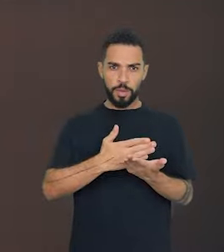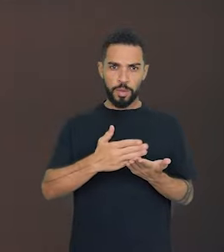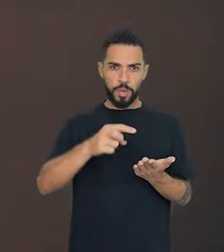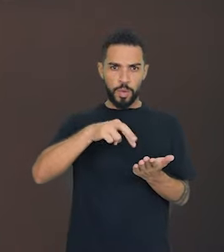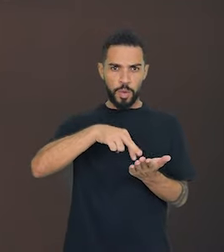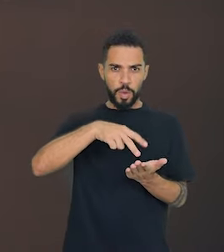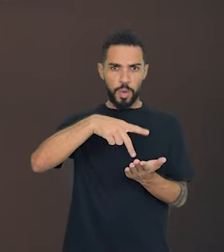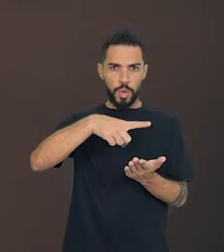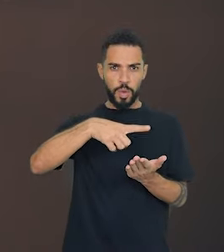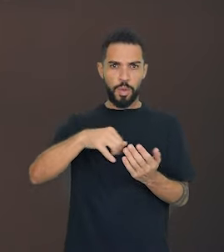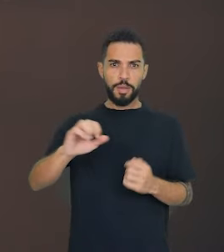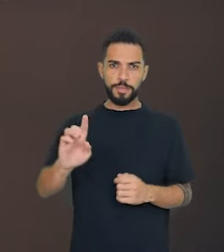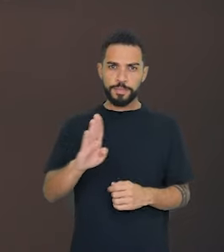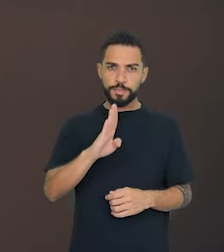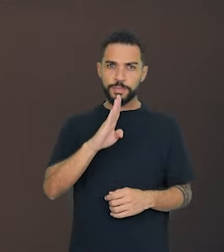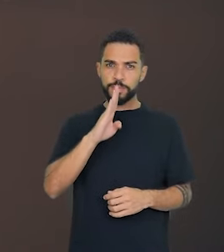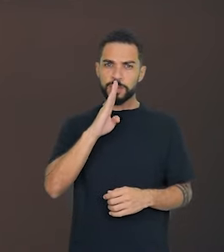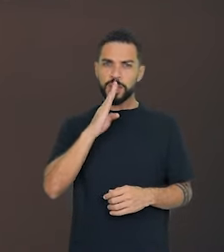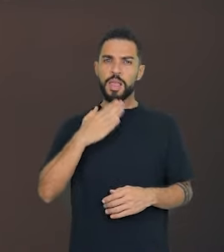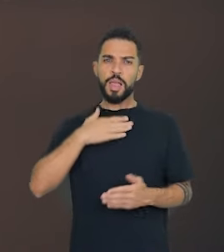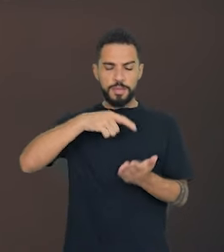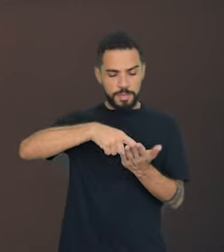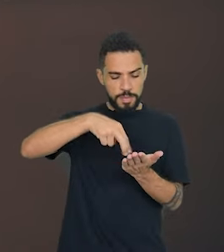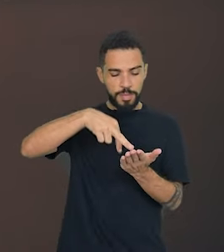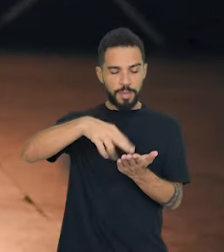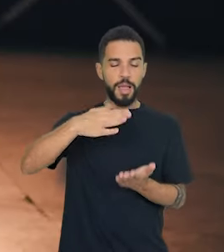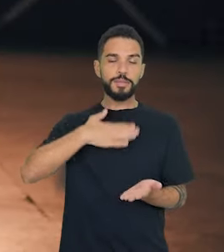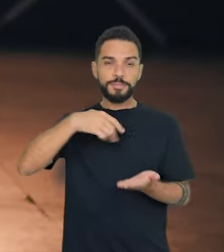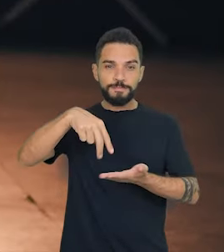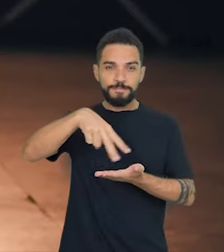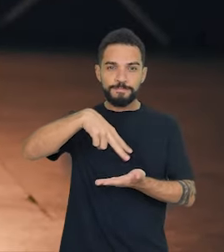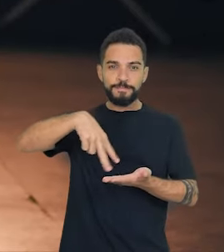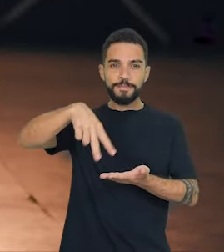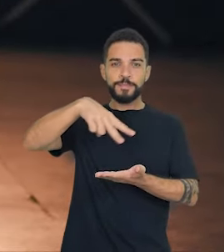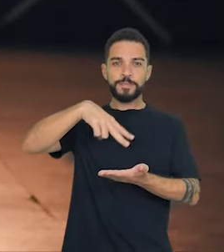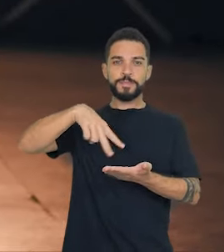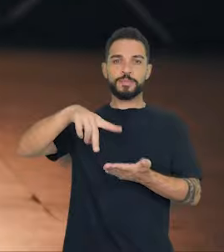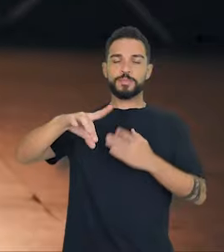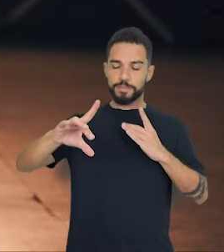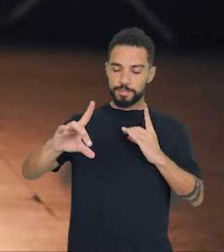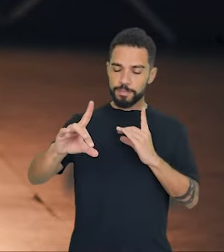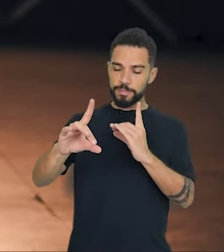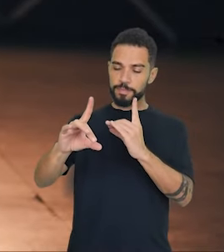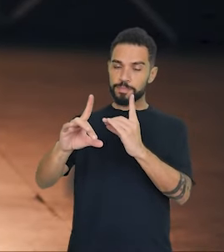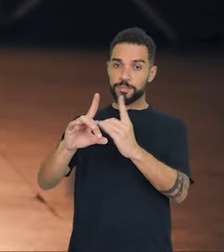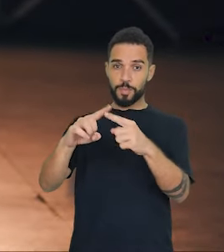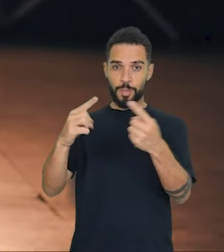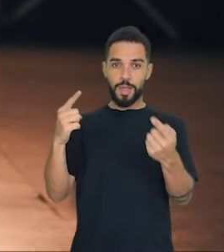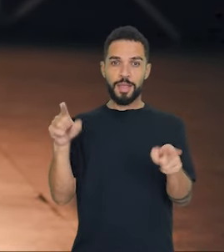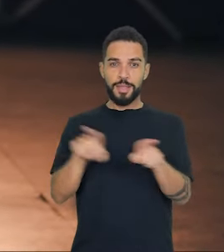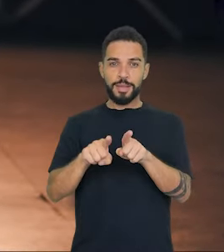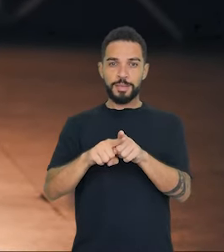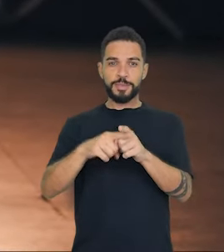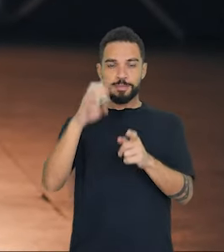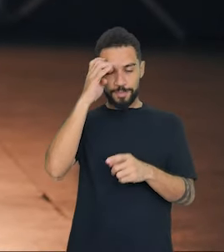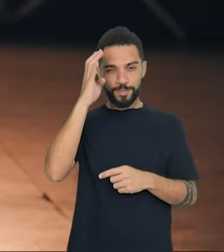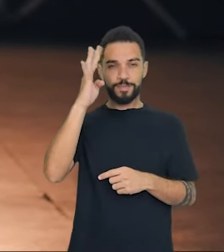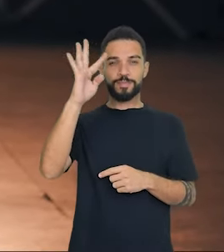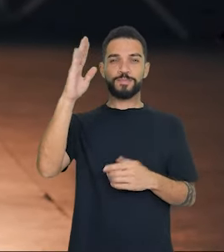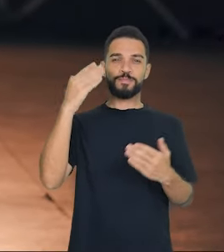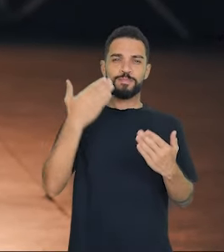No silêncio que guardo entre passos e giros, me encontro e me perco, como quem dança no